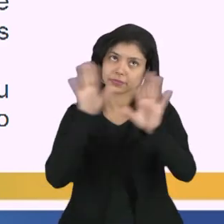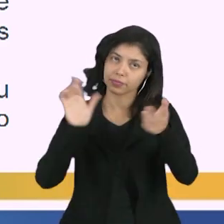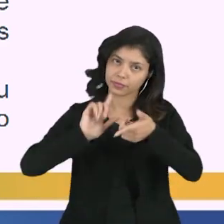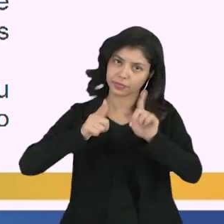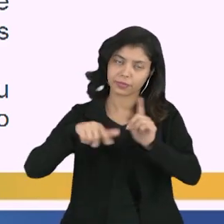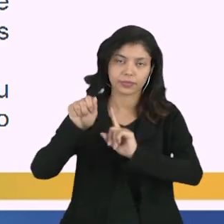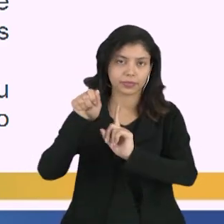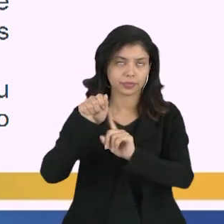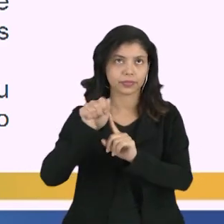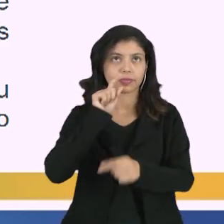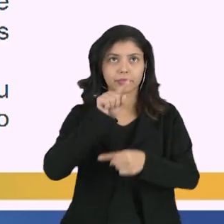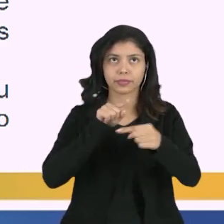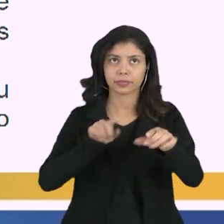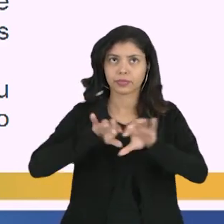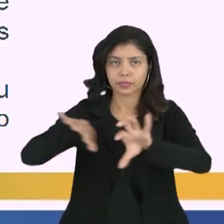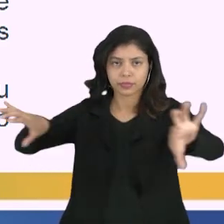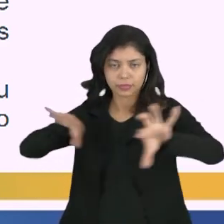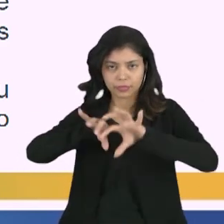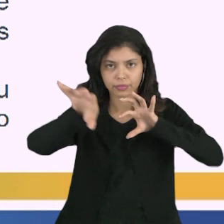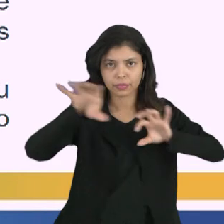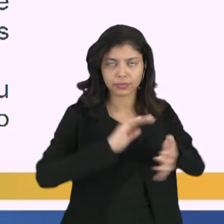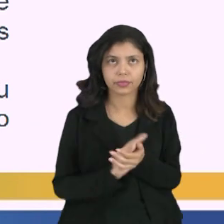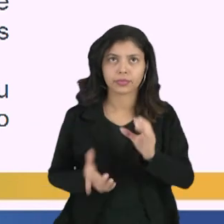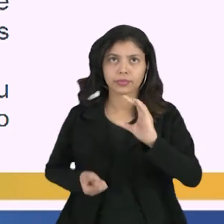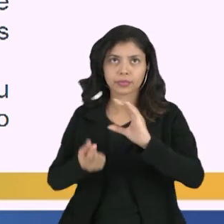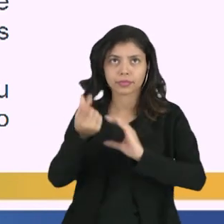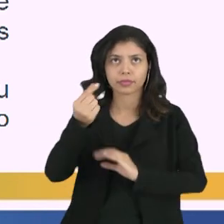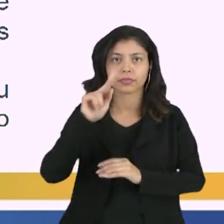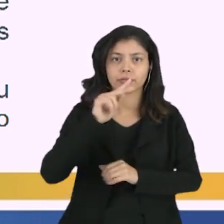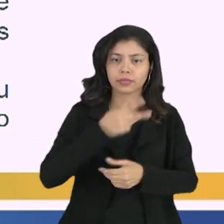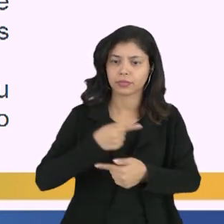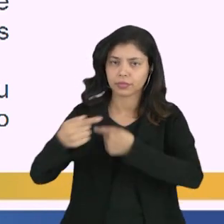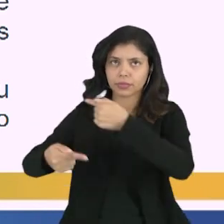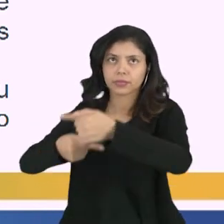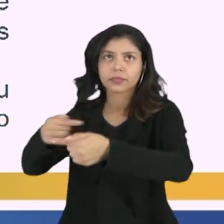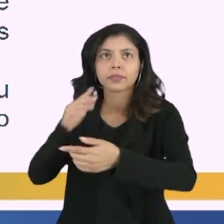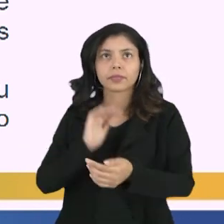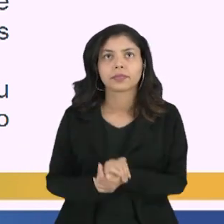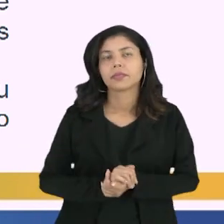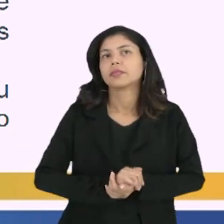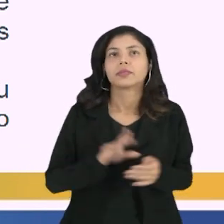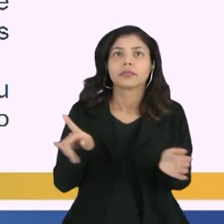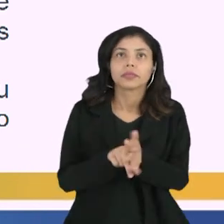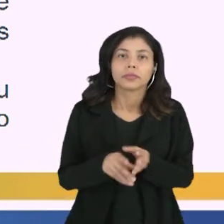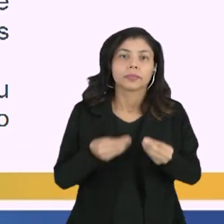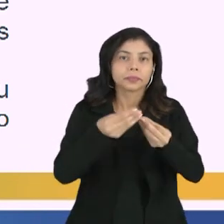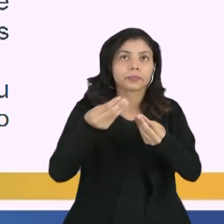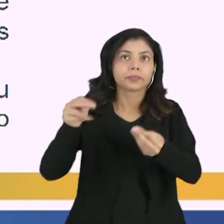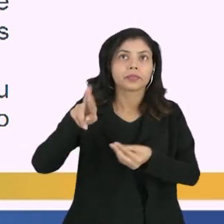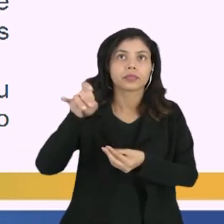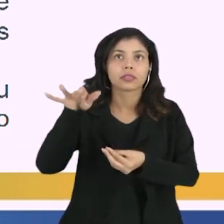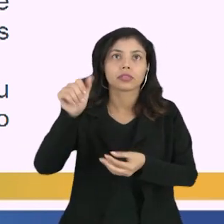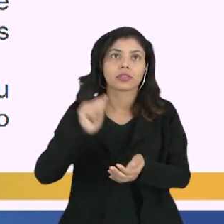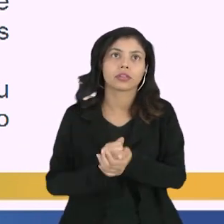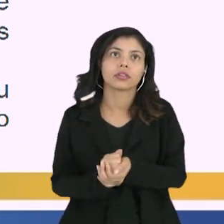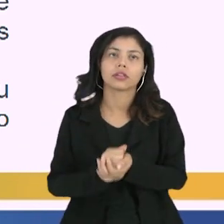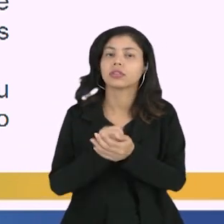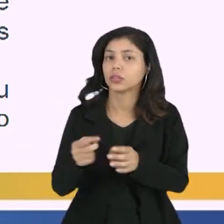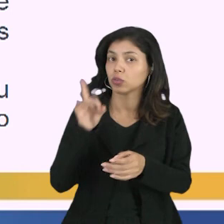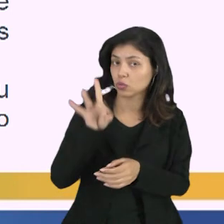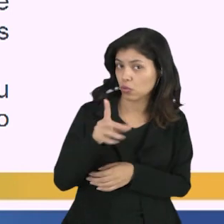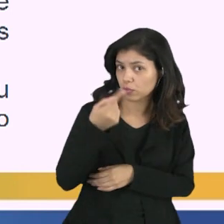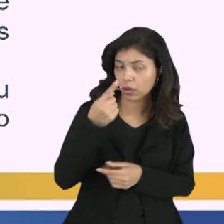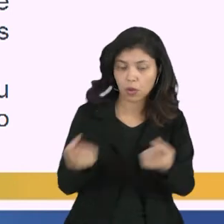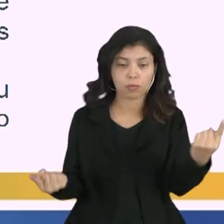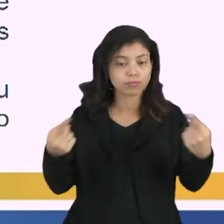que a A, né, dividiu, então, o território em capitanias hereditárias, né, cedidas a esses donatários, né, que tinham aí